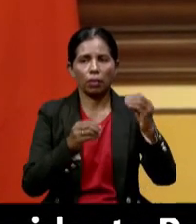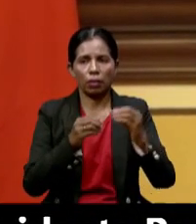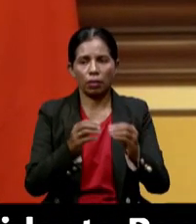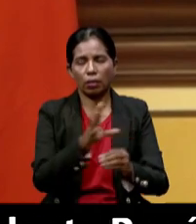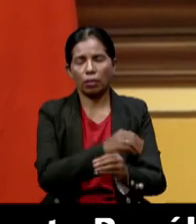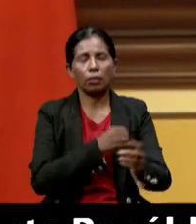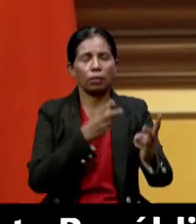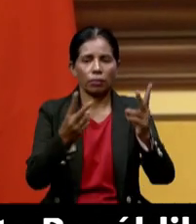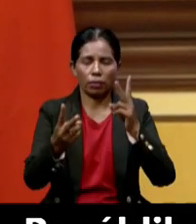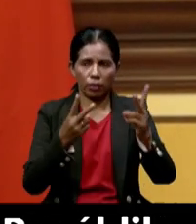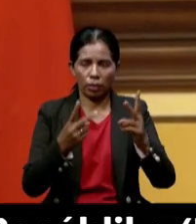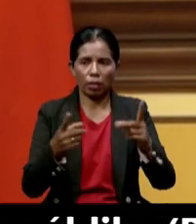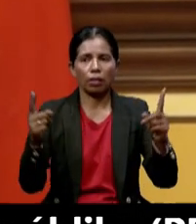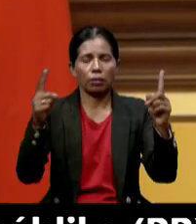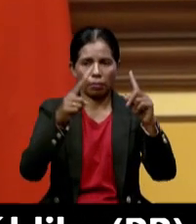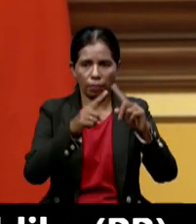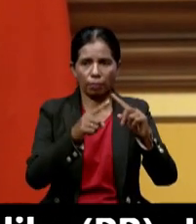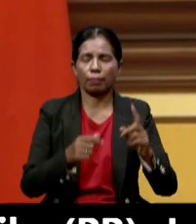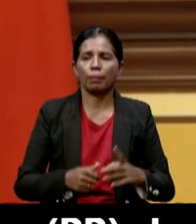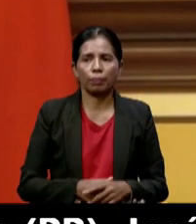amizade para